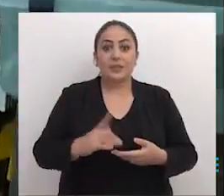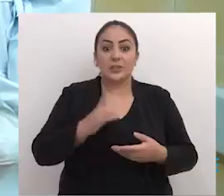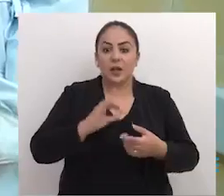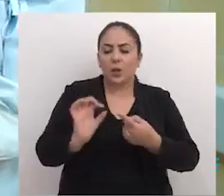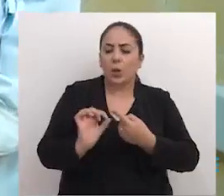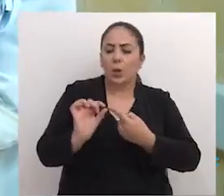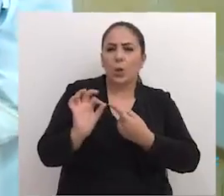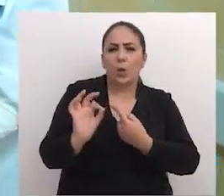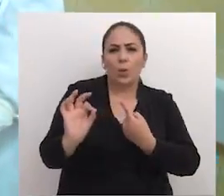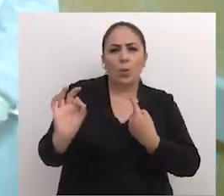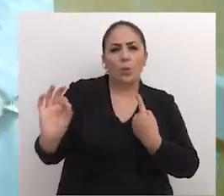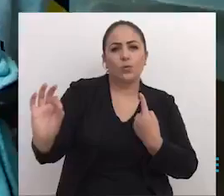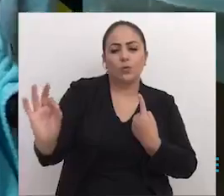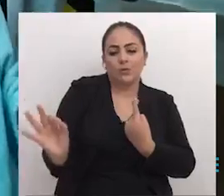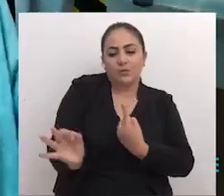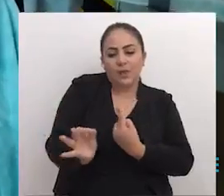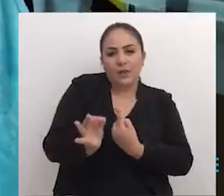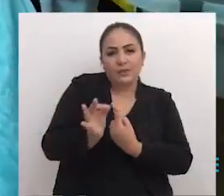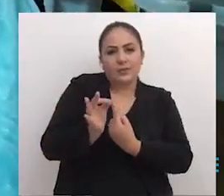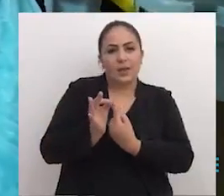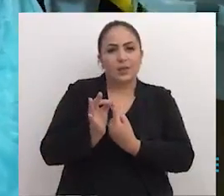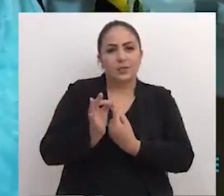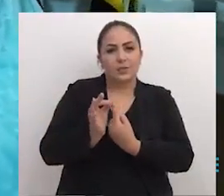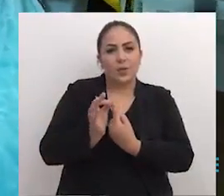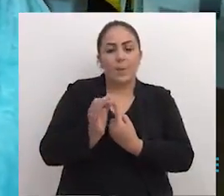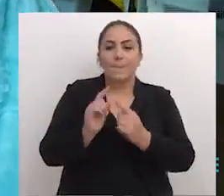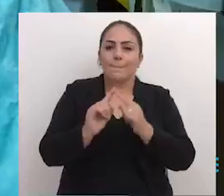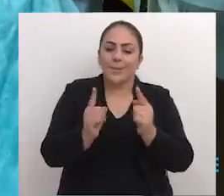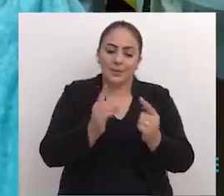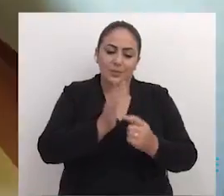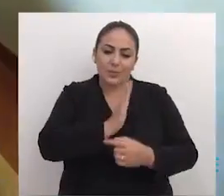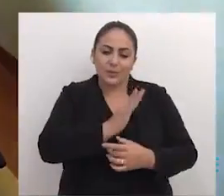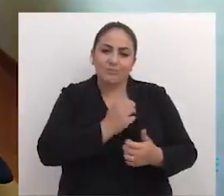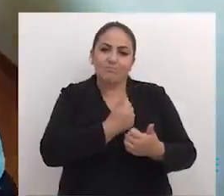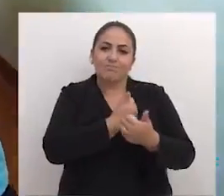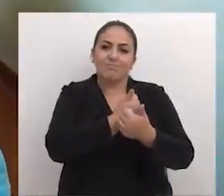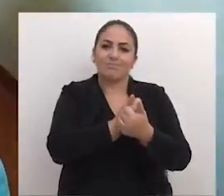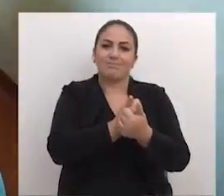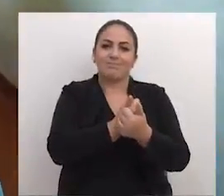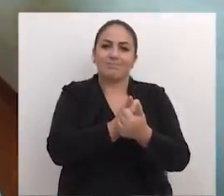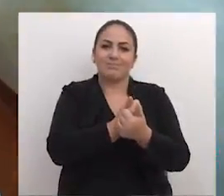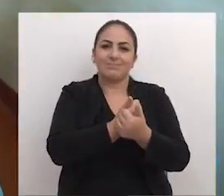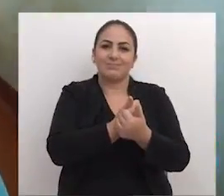Estão de longe afastados, mas com o coração bem perto.